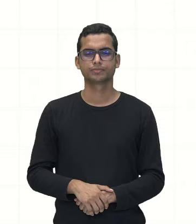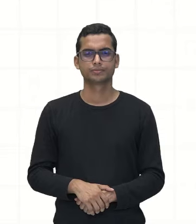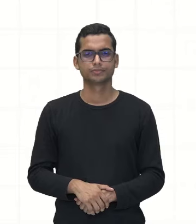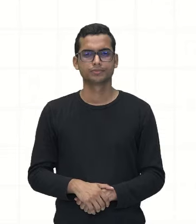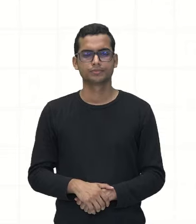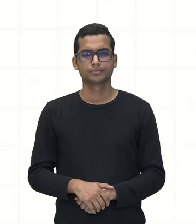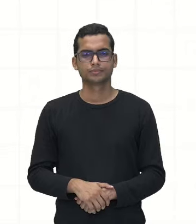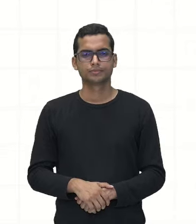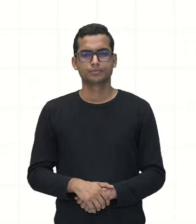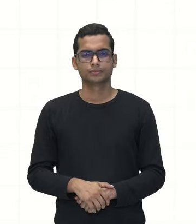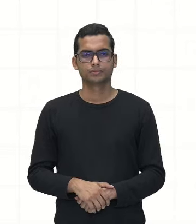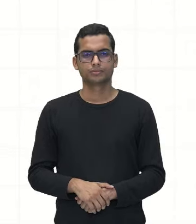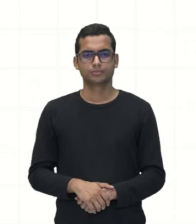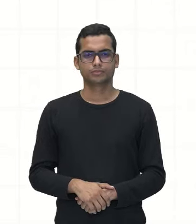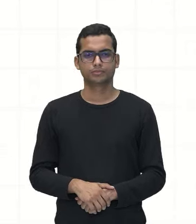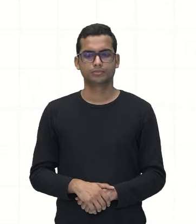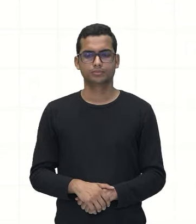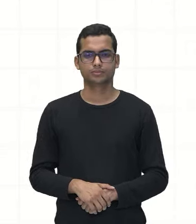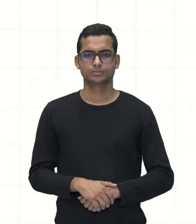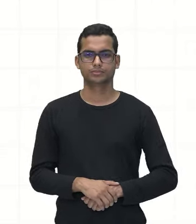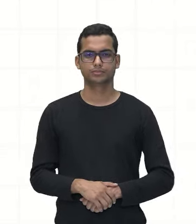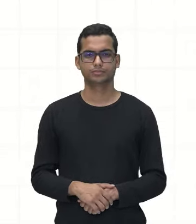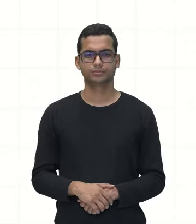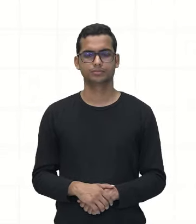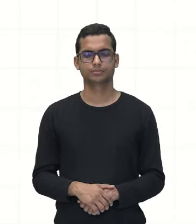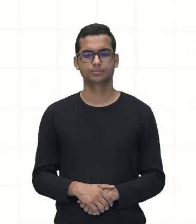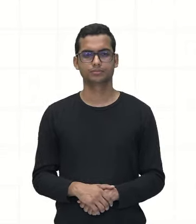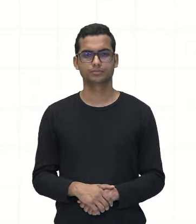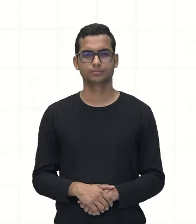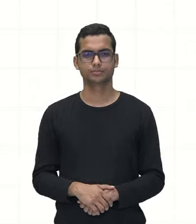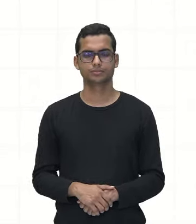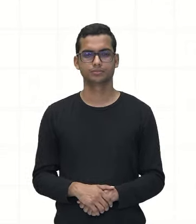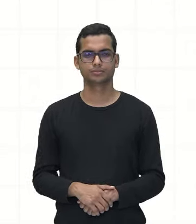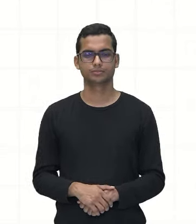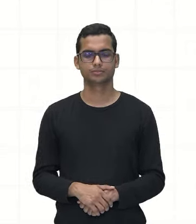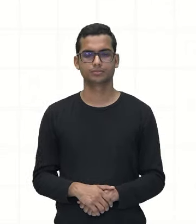legal? Então, a conta que você tem para fazer é